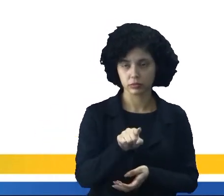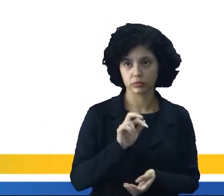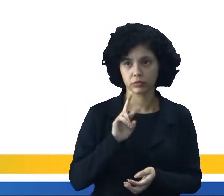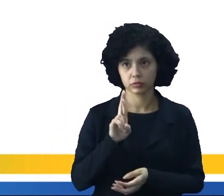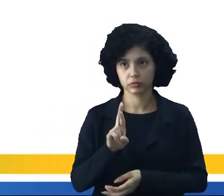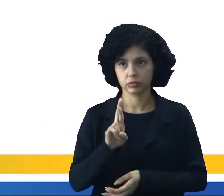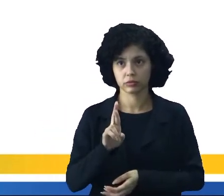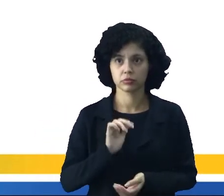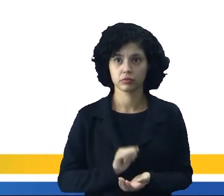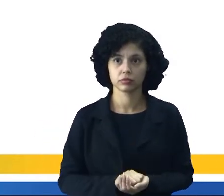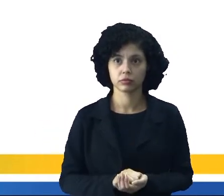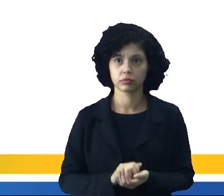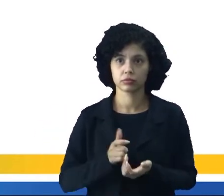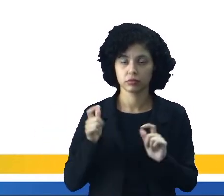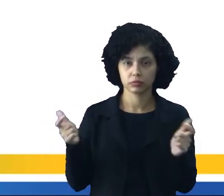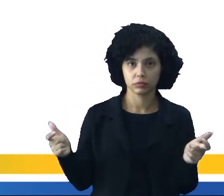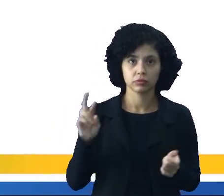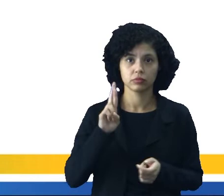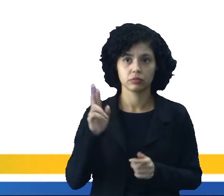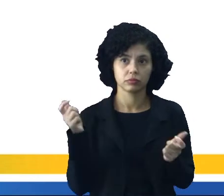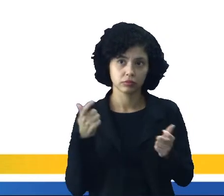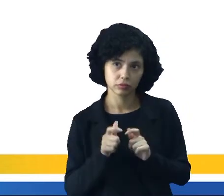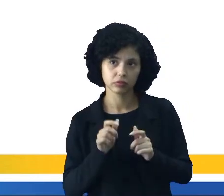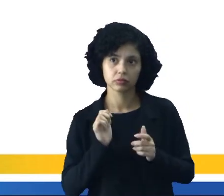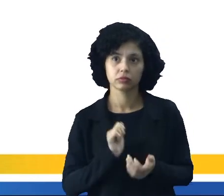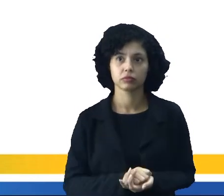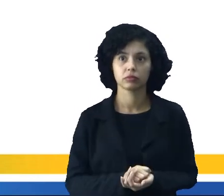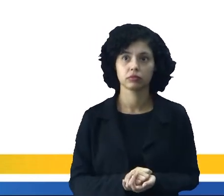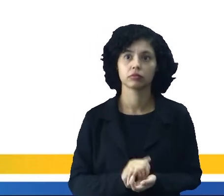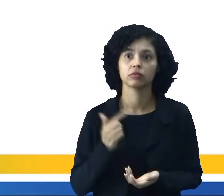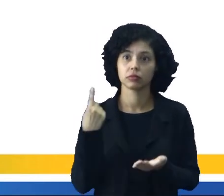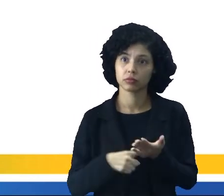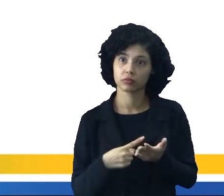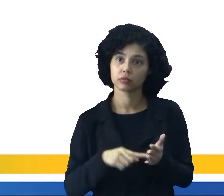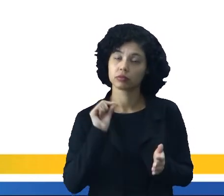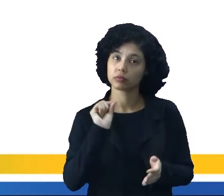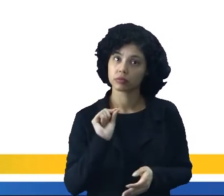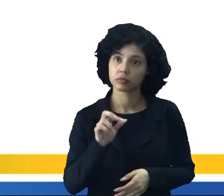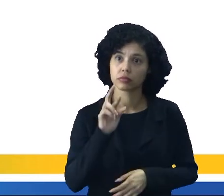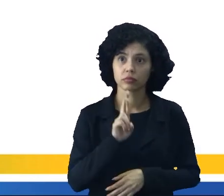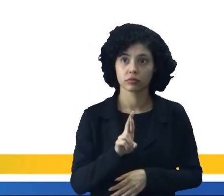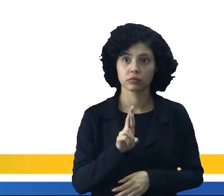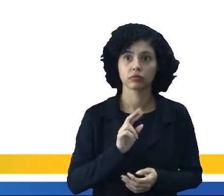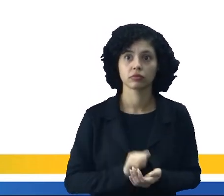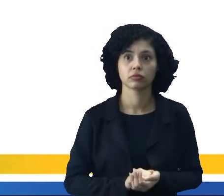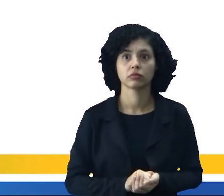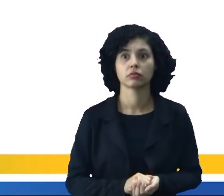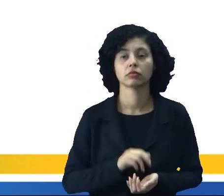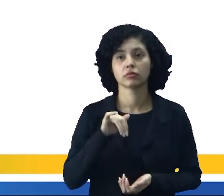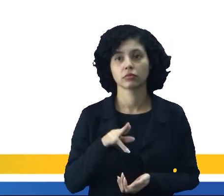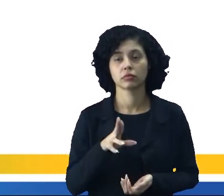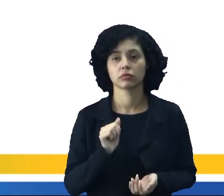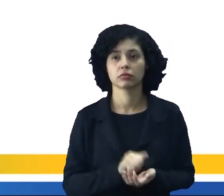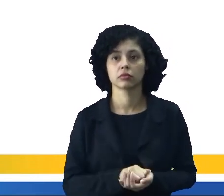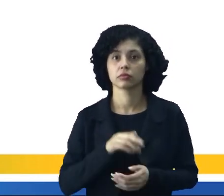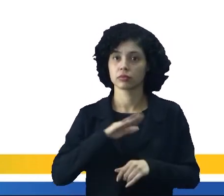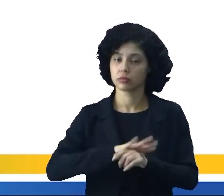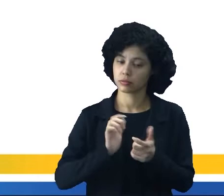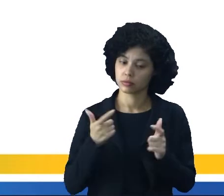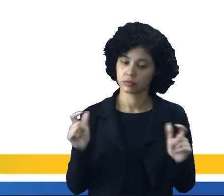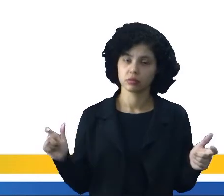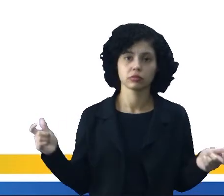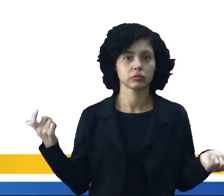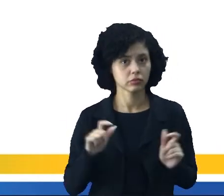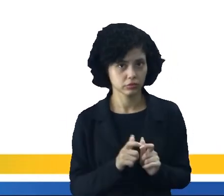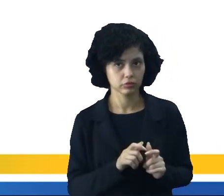raios r o r maior e r menor considerando que o r maiúsculo ali é maior